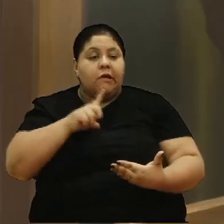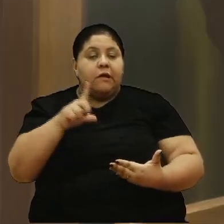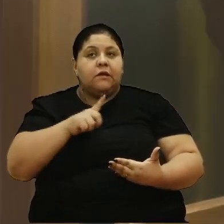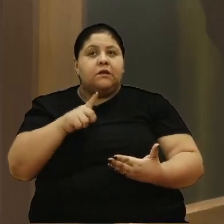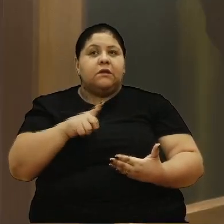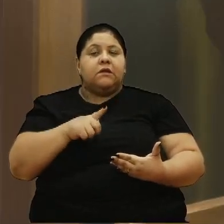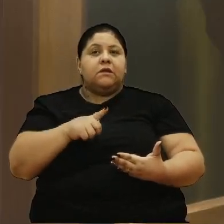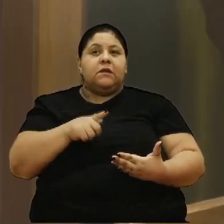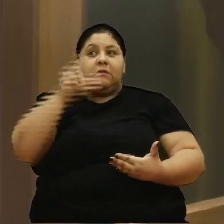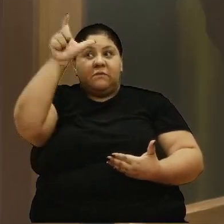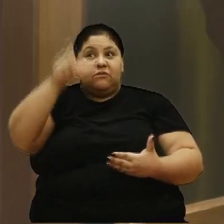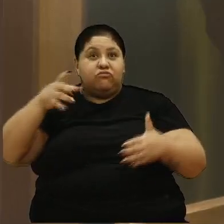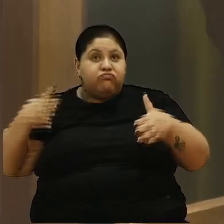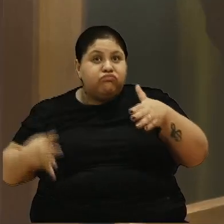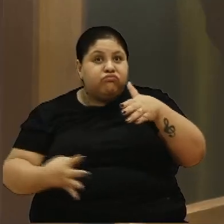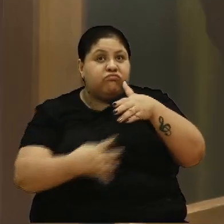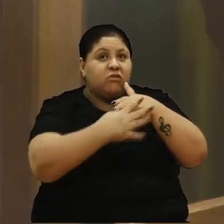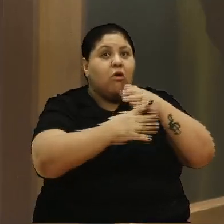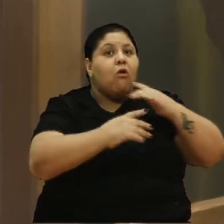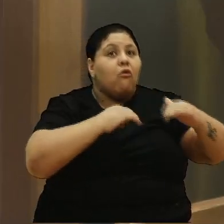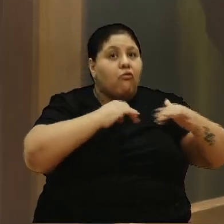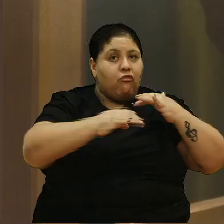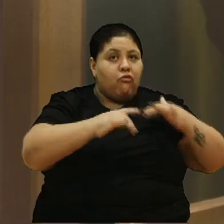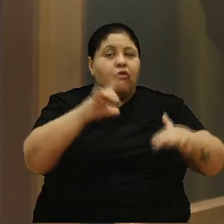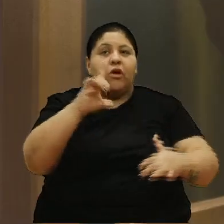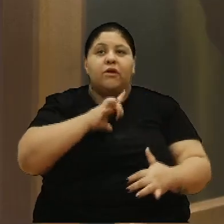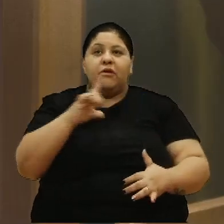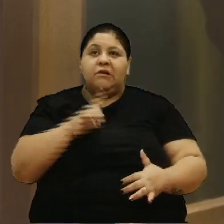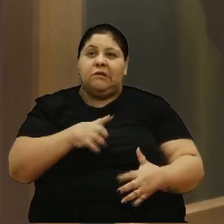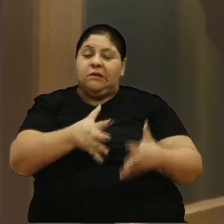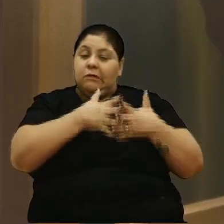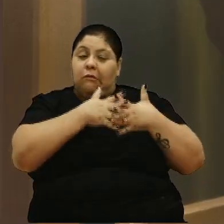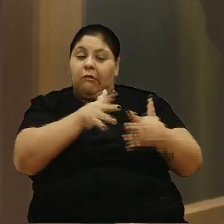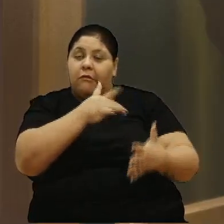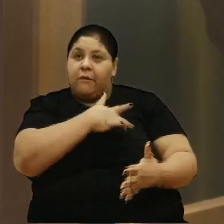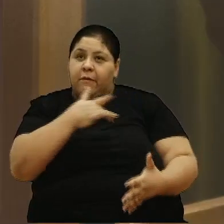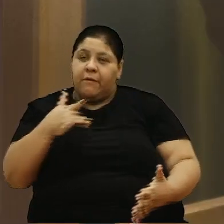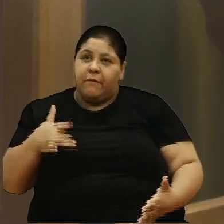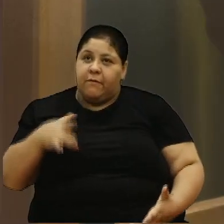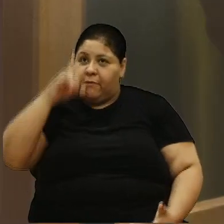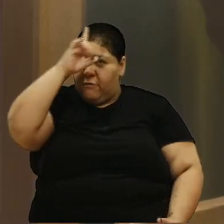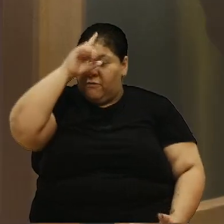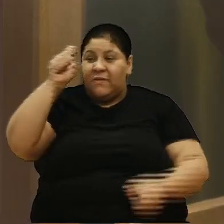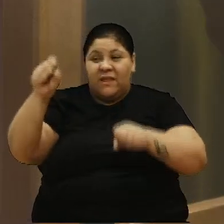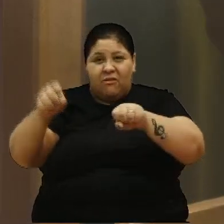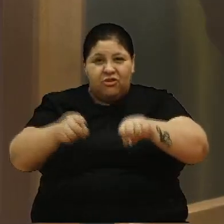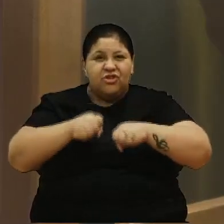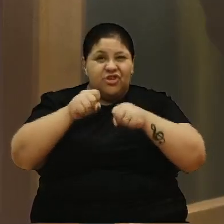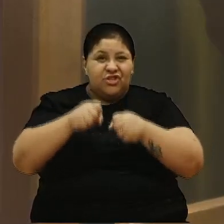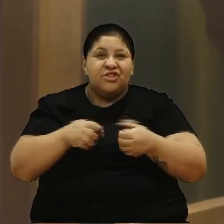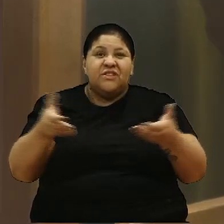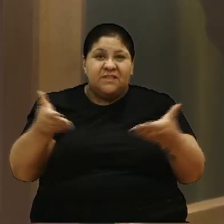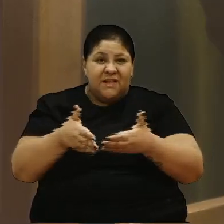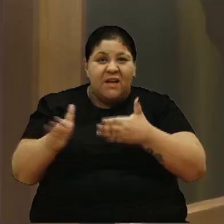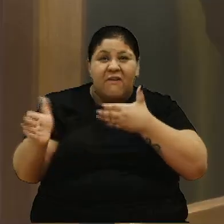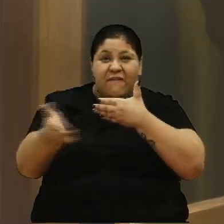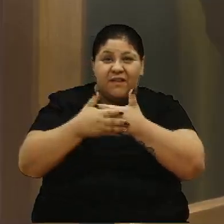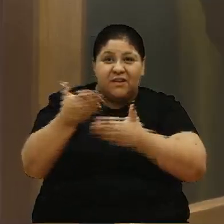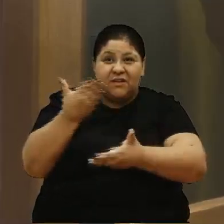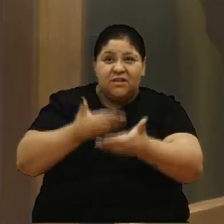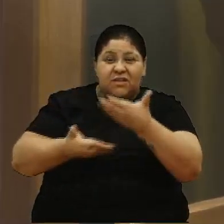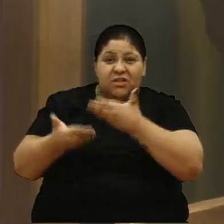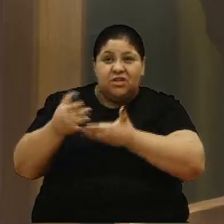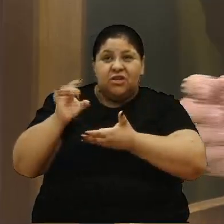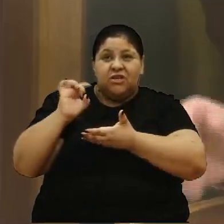migratória acontecendo na cidade, um fluxo migratório, perdão, existe um colapso na saúde, o Hospital de Canoas, já foi dito aqui nessa manhã, está fechado para atendimentos, só